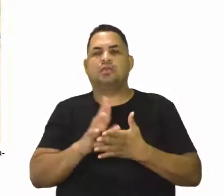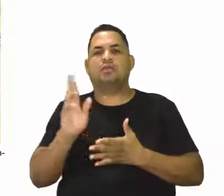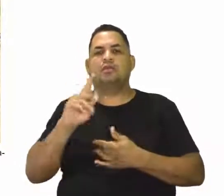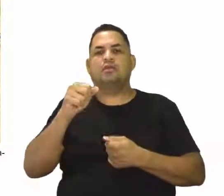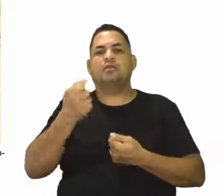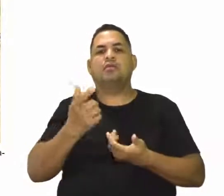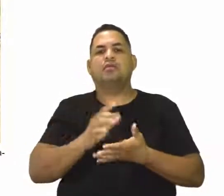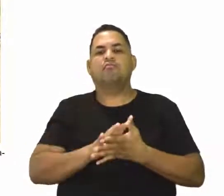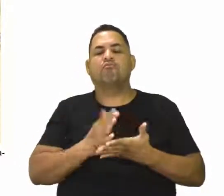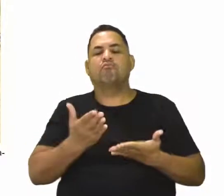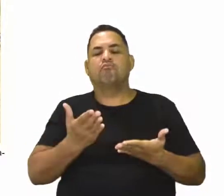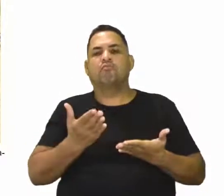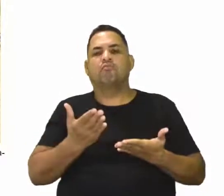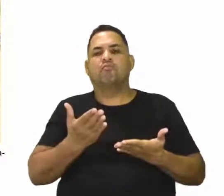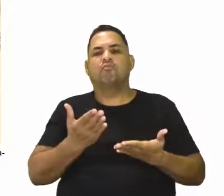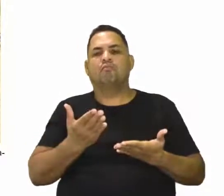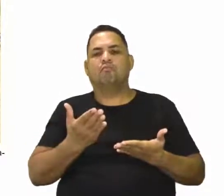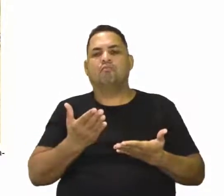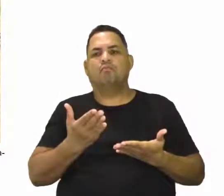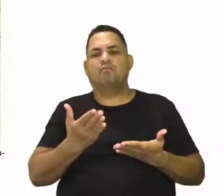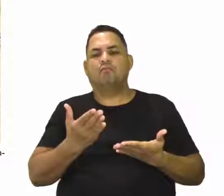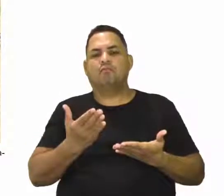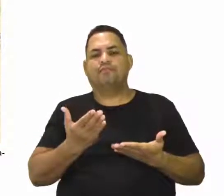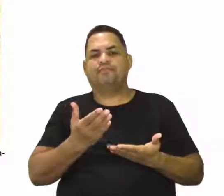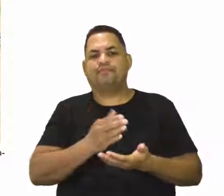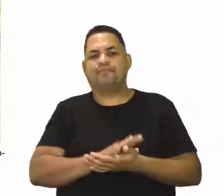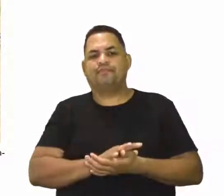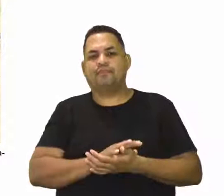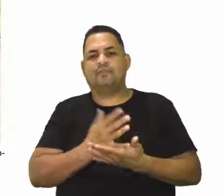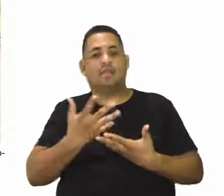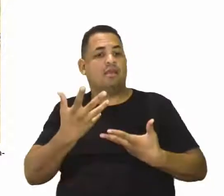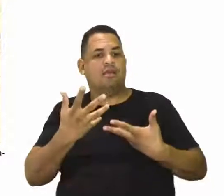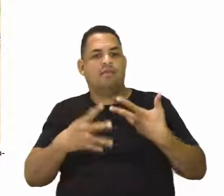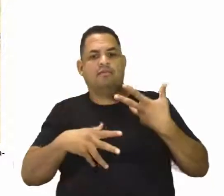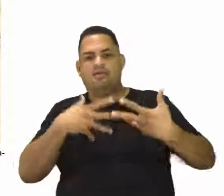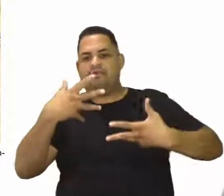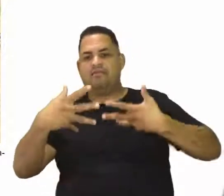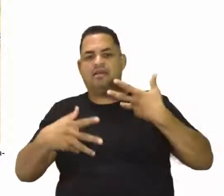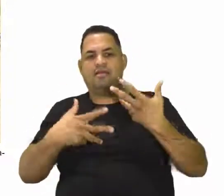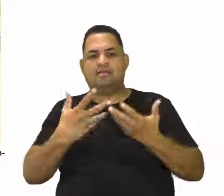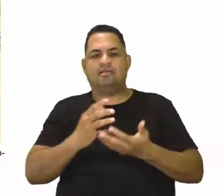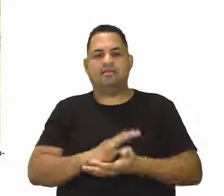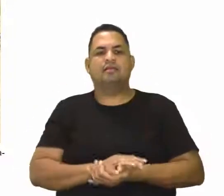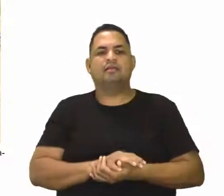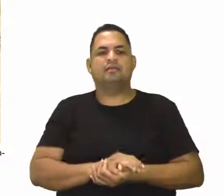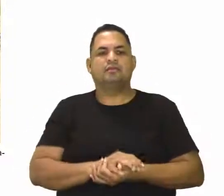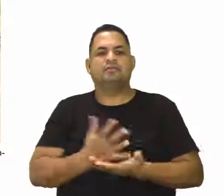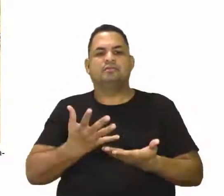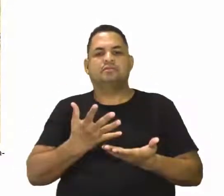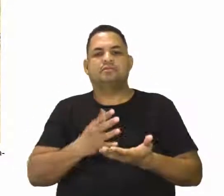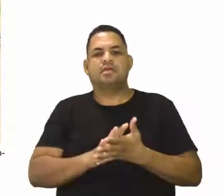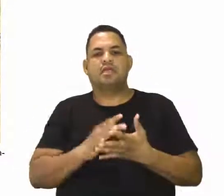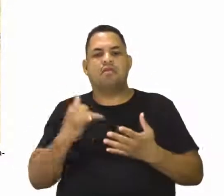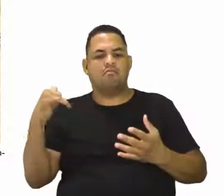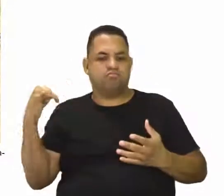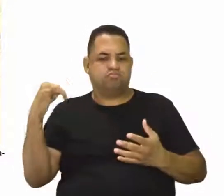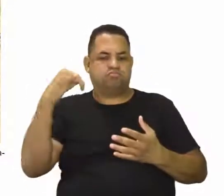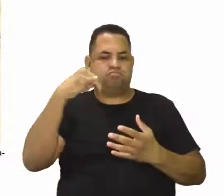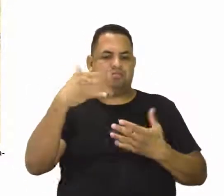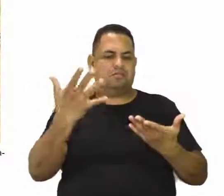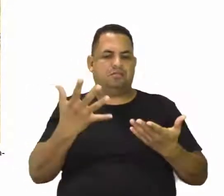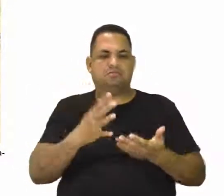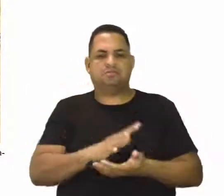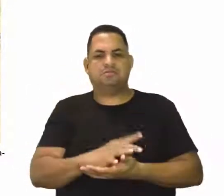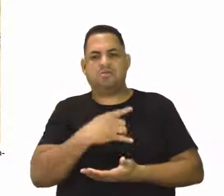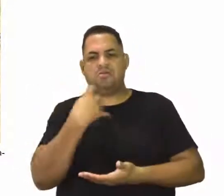isso eles clarearam Ei que derrubou vamos das